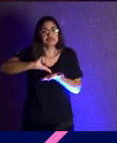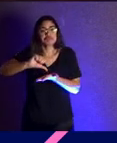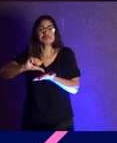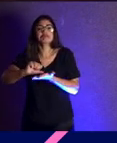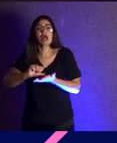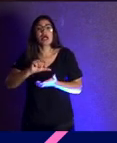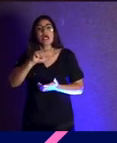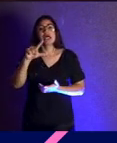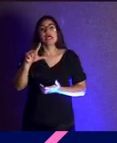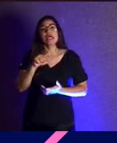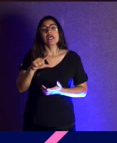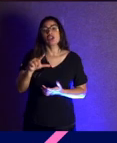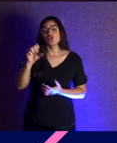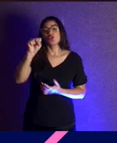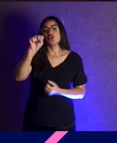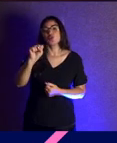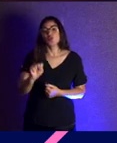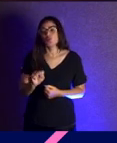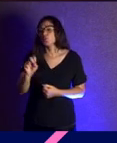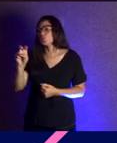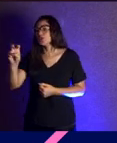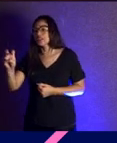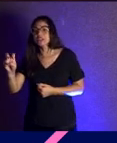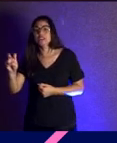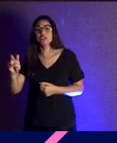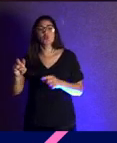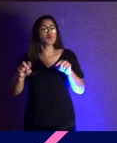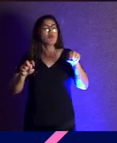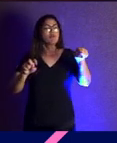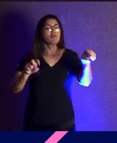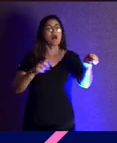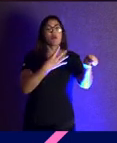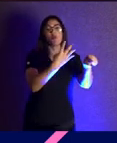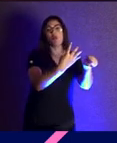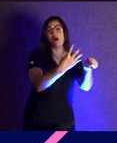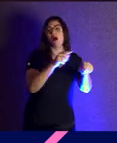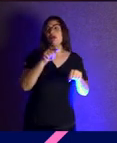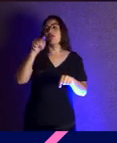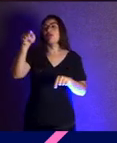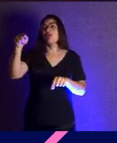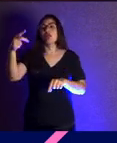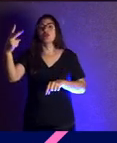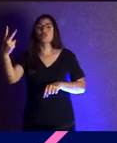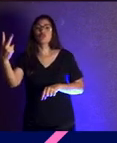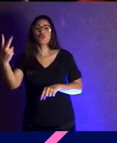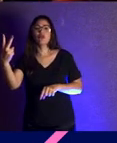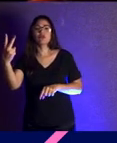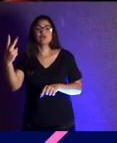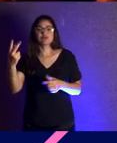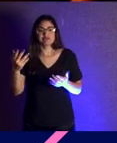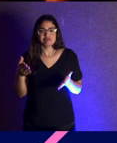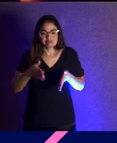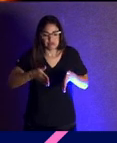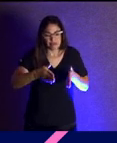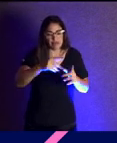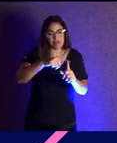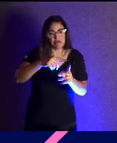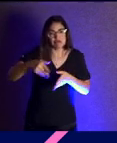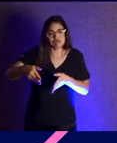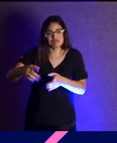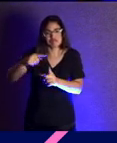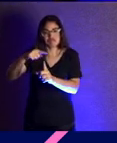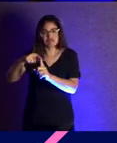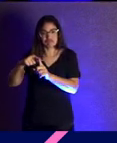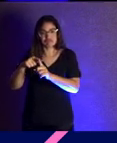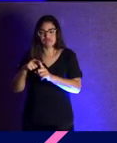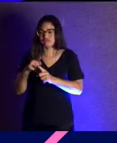nas nossas ruas, aqui tem 5 balas, aqui tem 4 balas por cima, aqui tem 2 balas por cima. Essa daqui é a maior das fotos